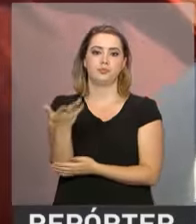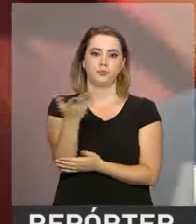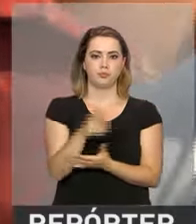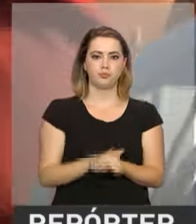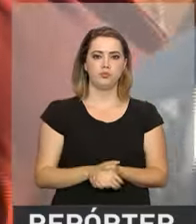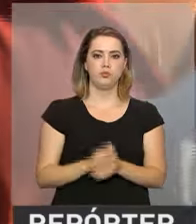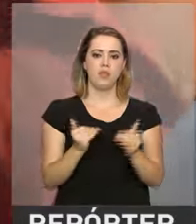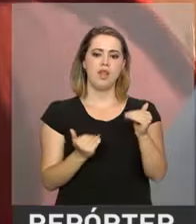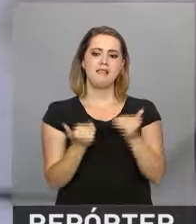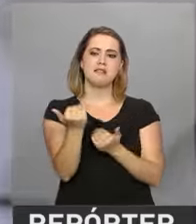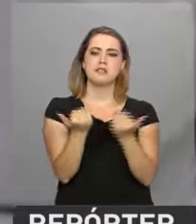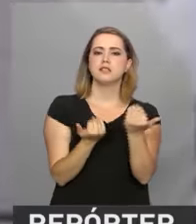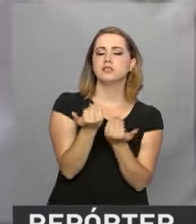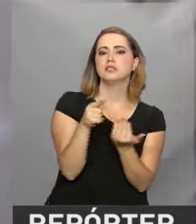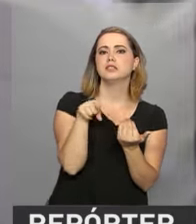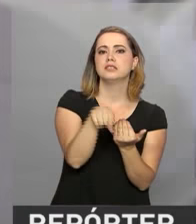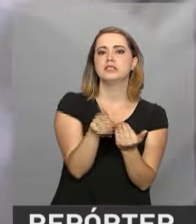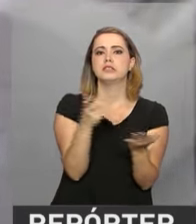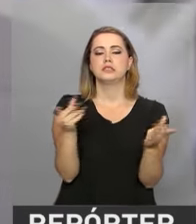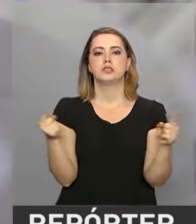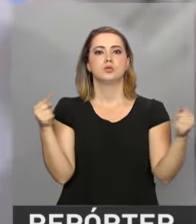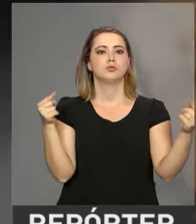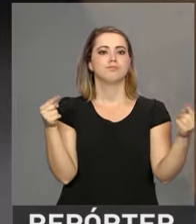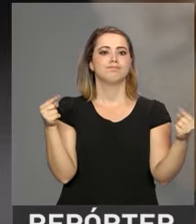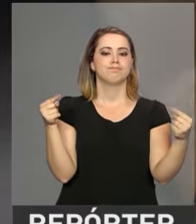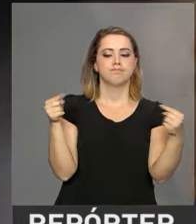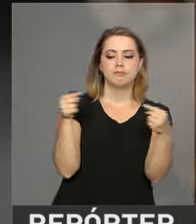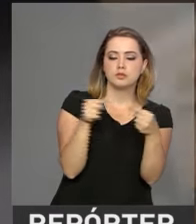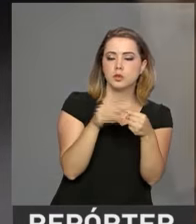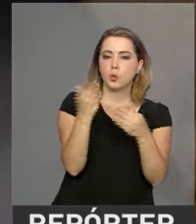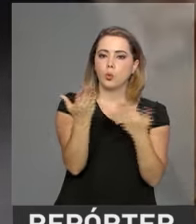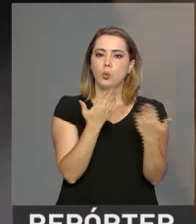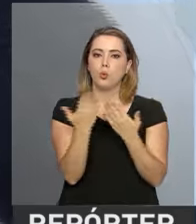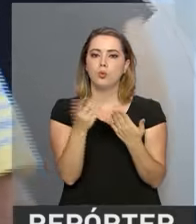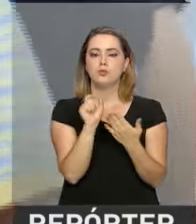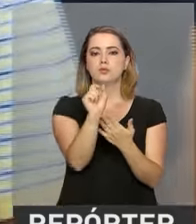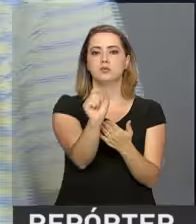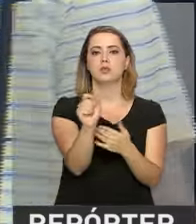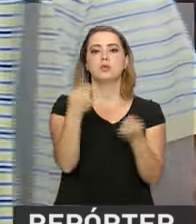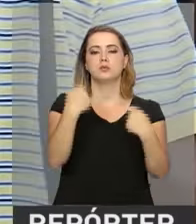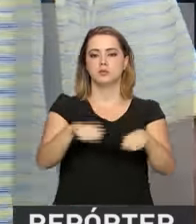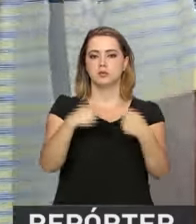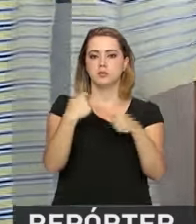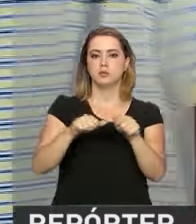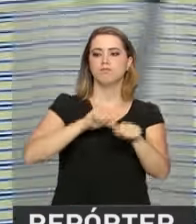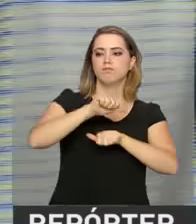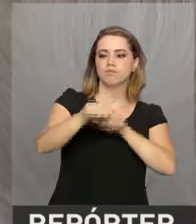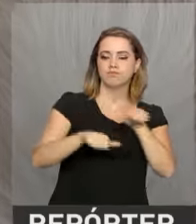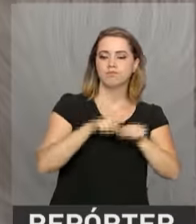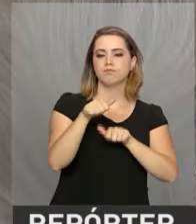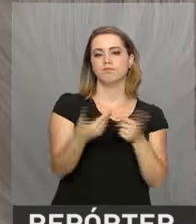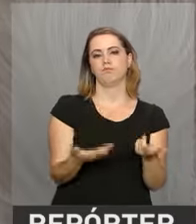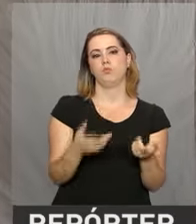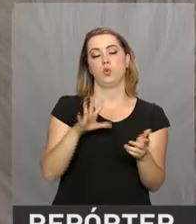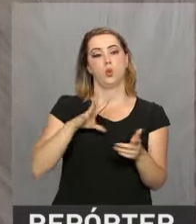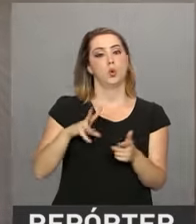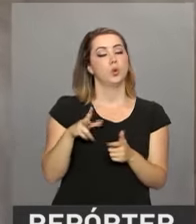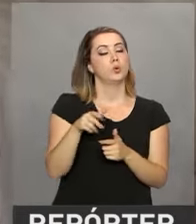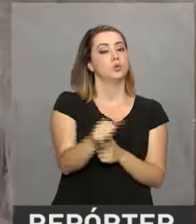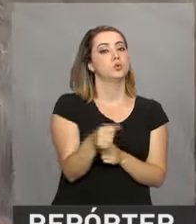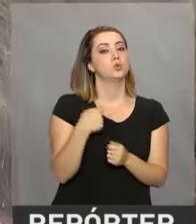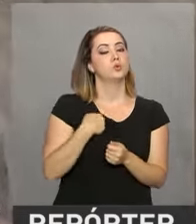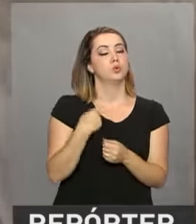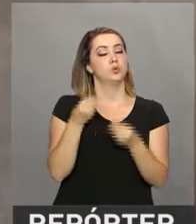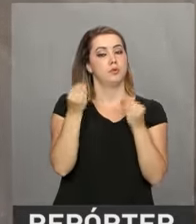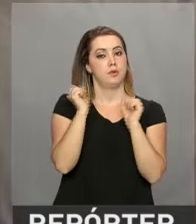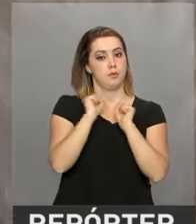cada vez menor de contribuintes coloca no centro da discussão sobre a economia brasileira a necessidade da reforma tudo para garantir que